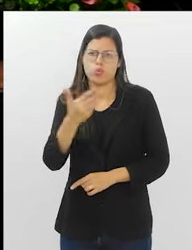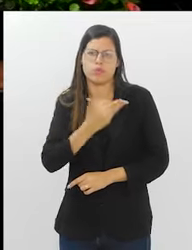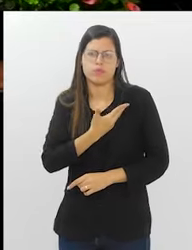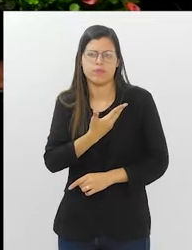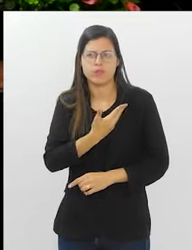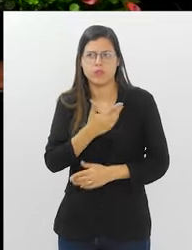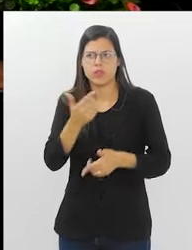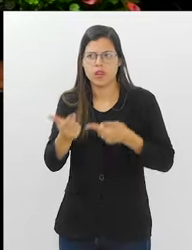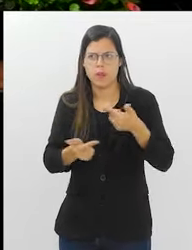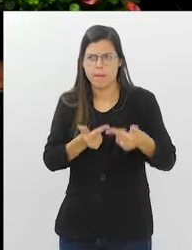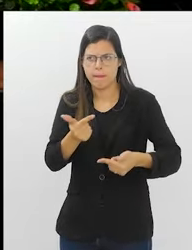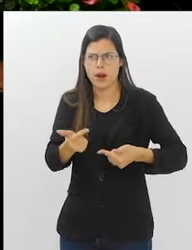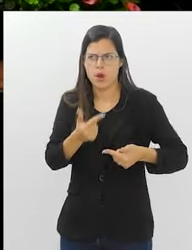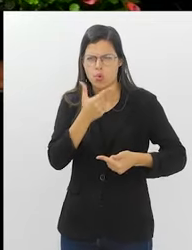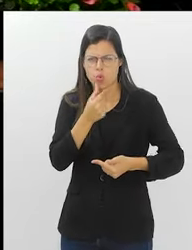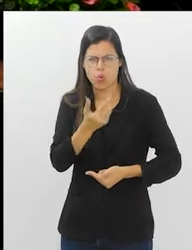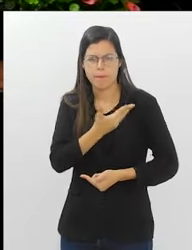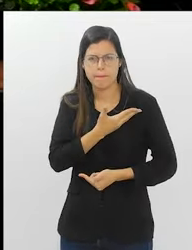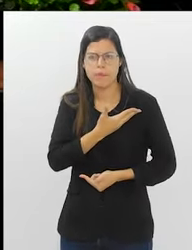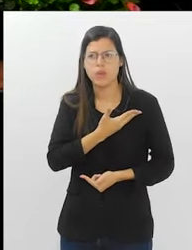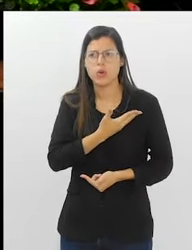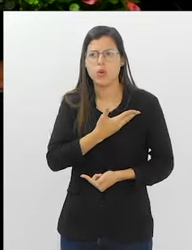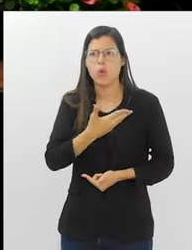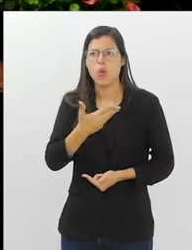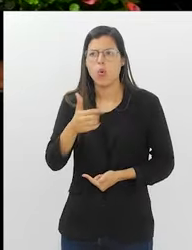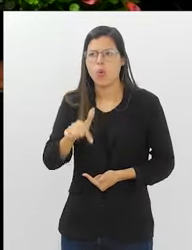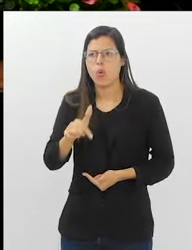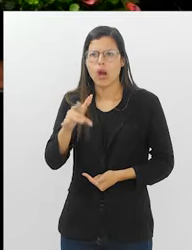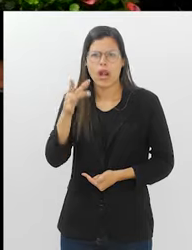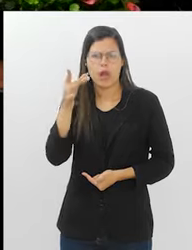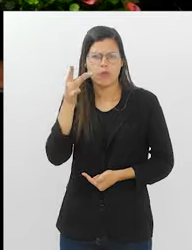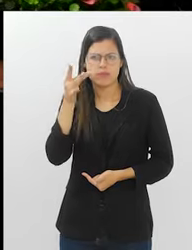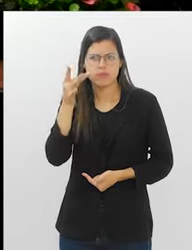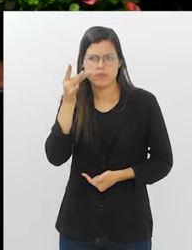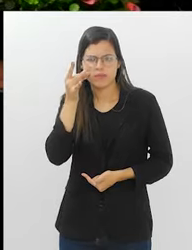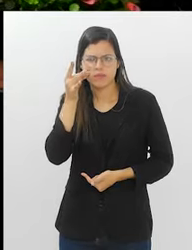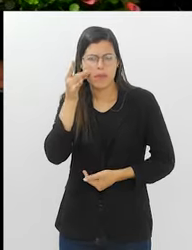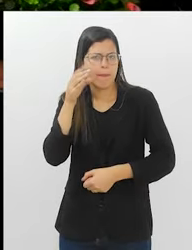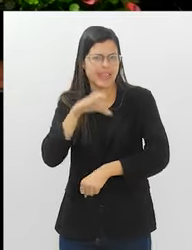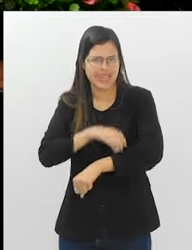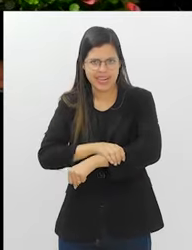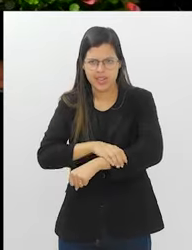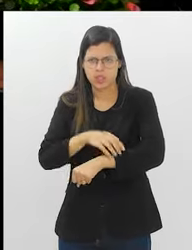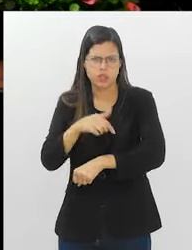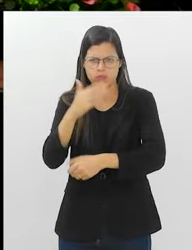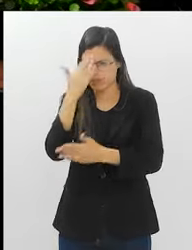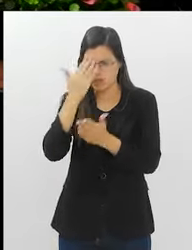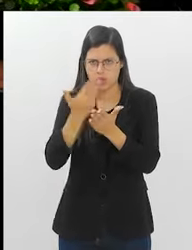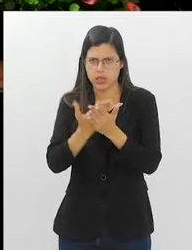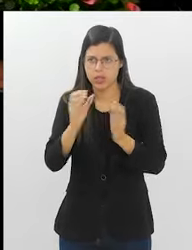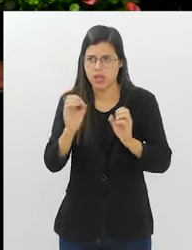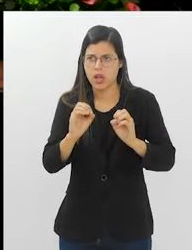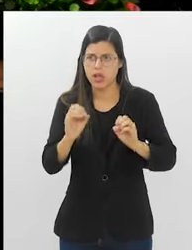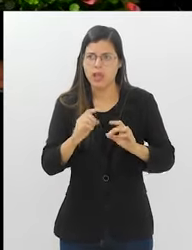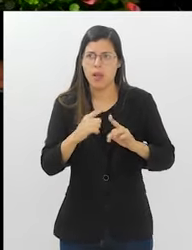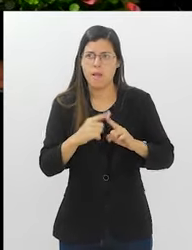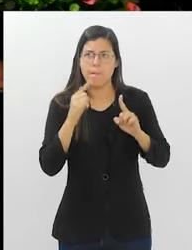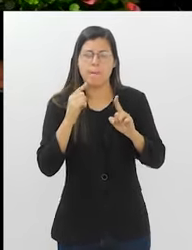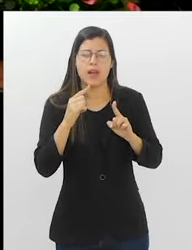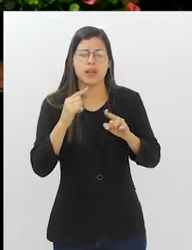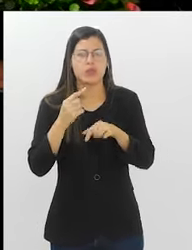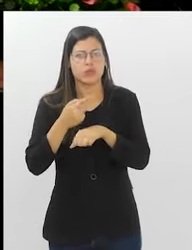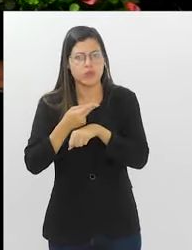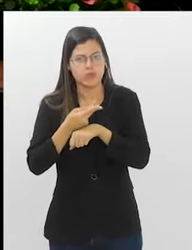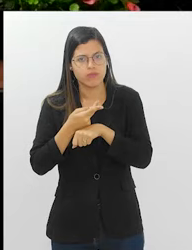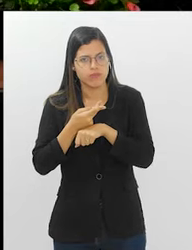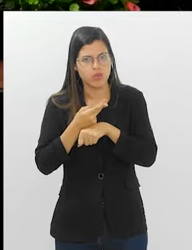também, que ele era materialista, não acreditava em nada, mas ele foi com a irmã em busca de uma